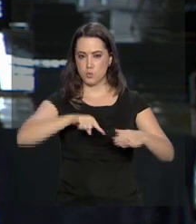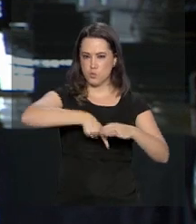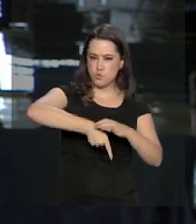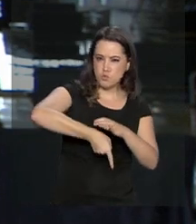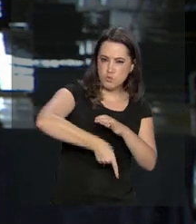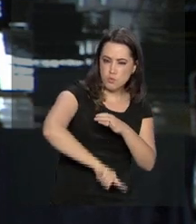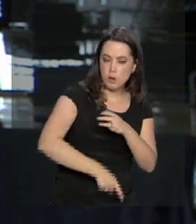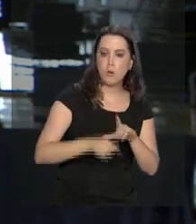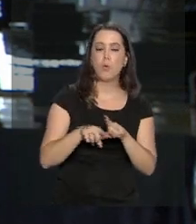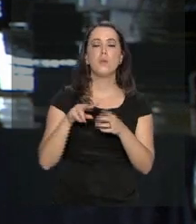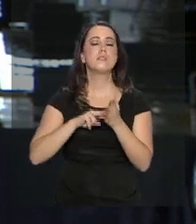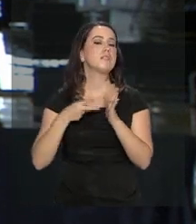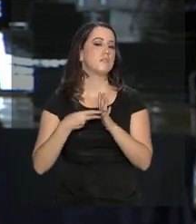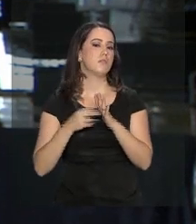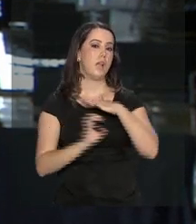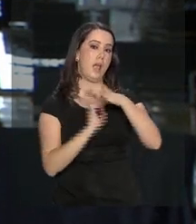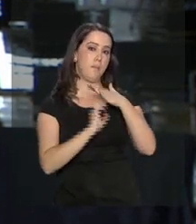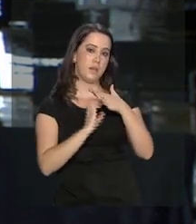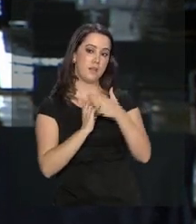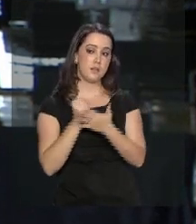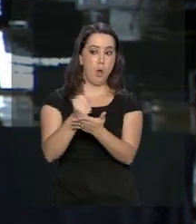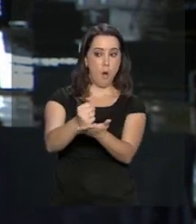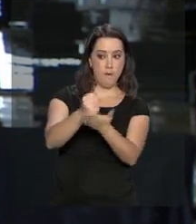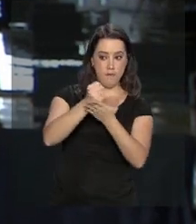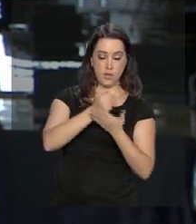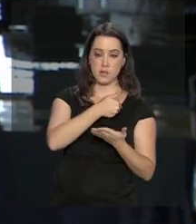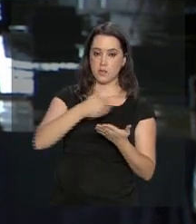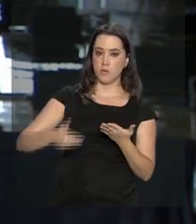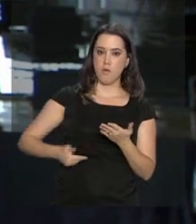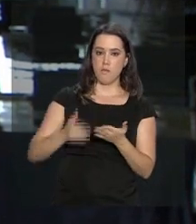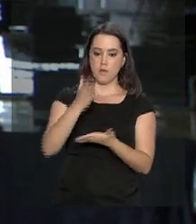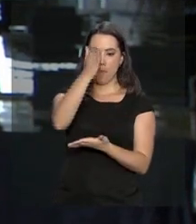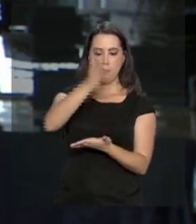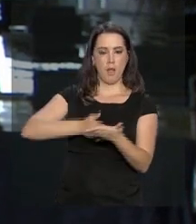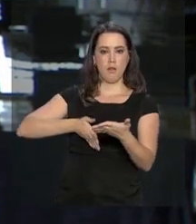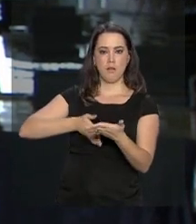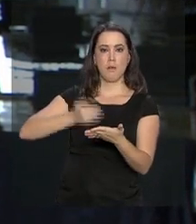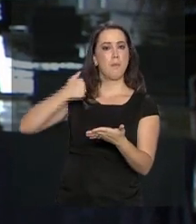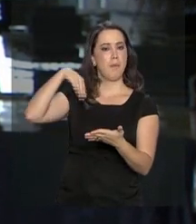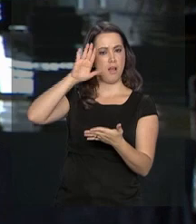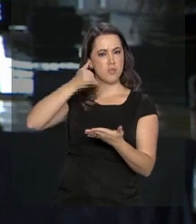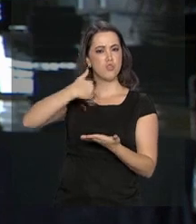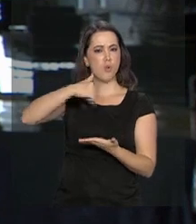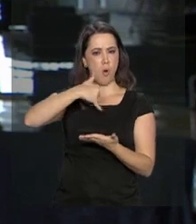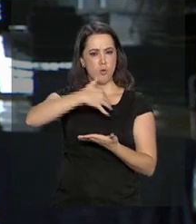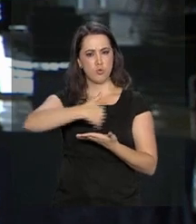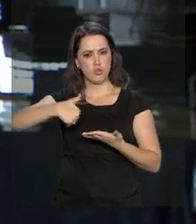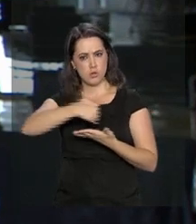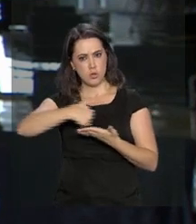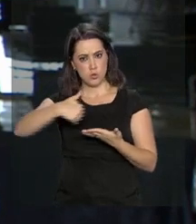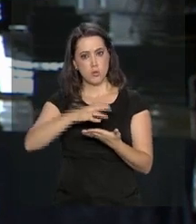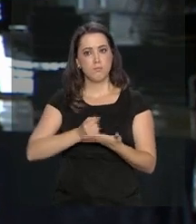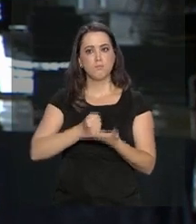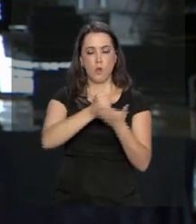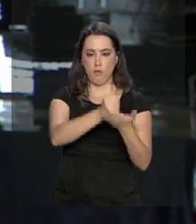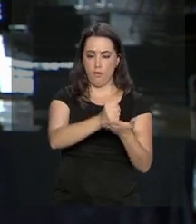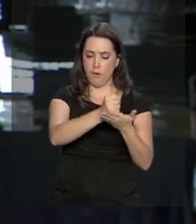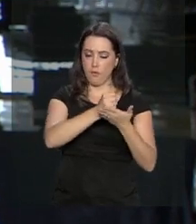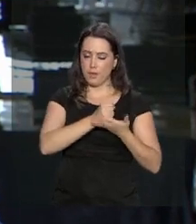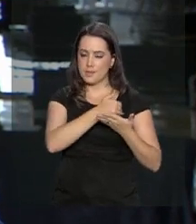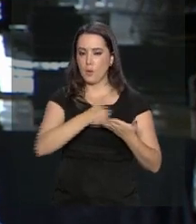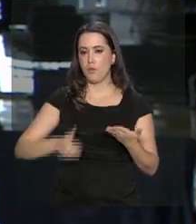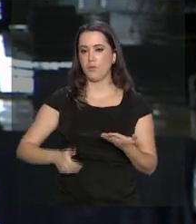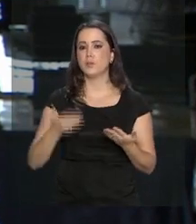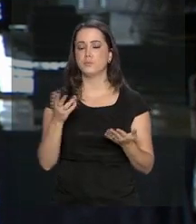que a empresa vencedora oferece ao estado a maior parcela de excedente em óleo extraído no mesmo período foram